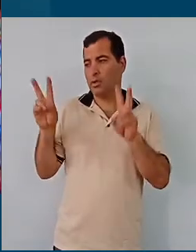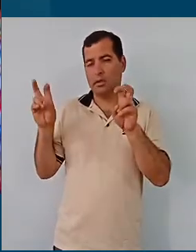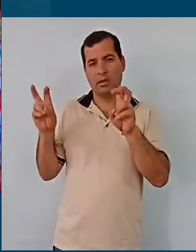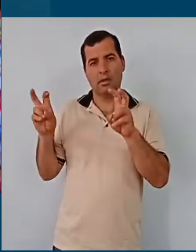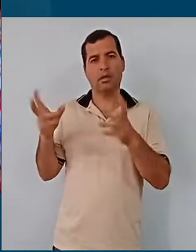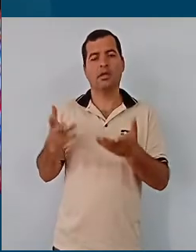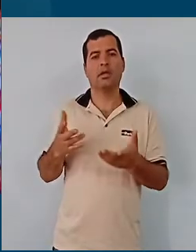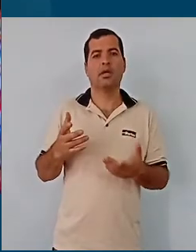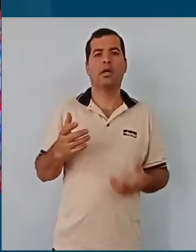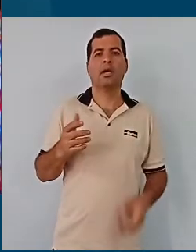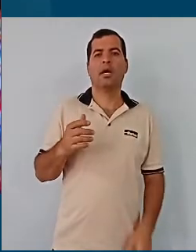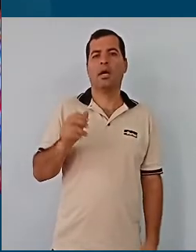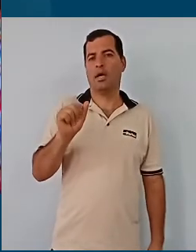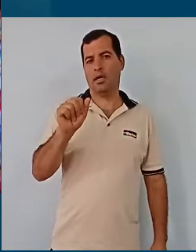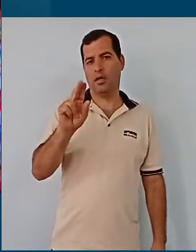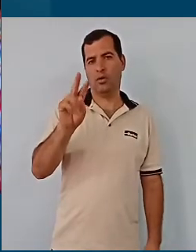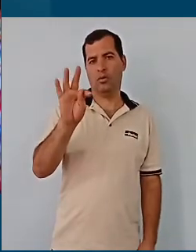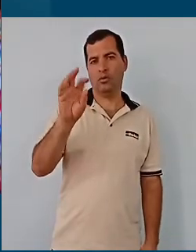autônomo, né, então,